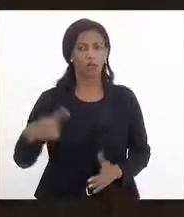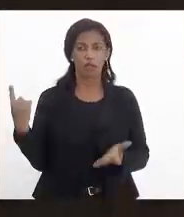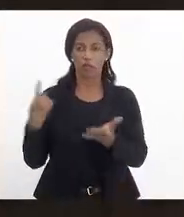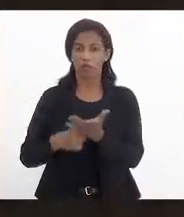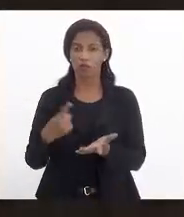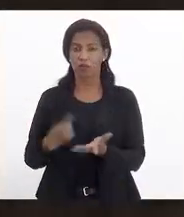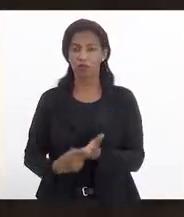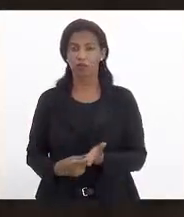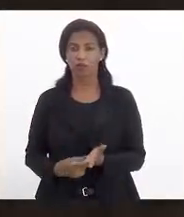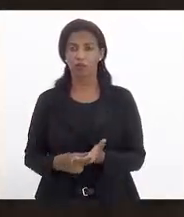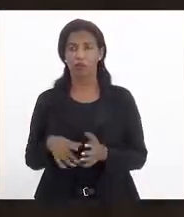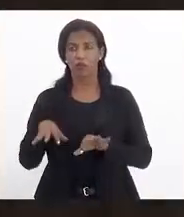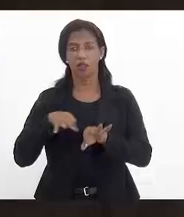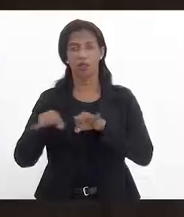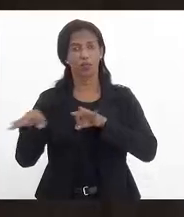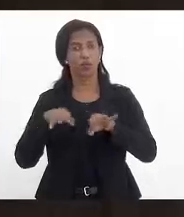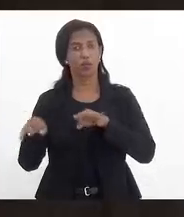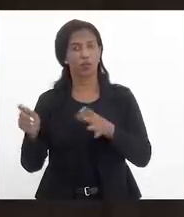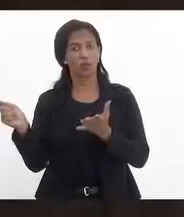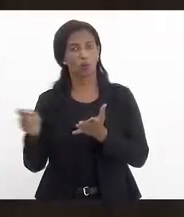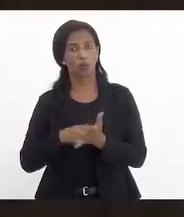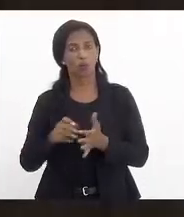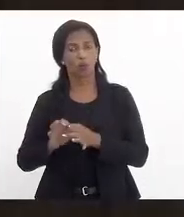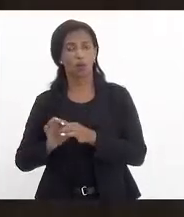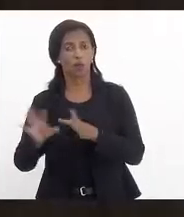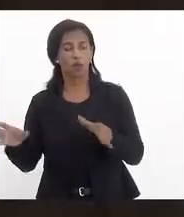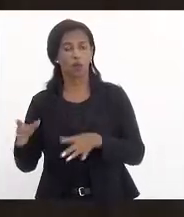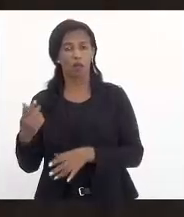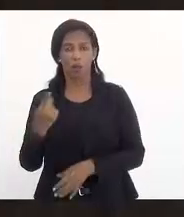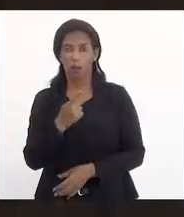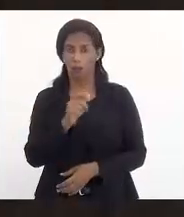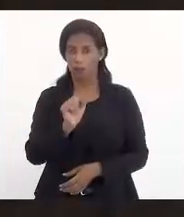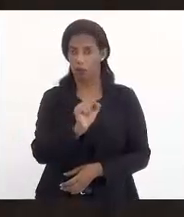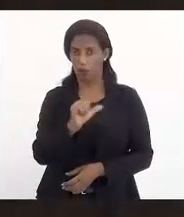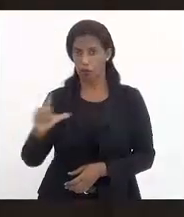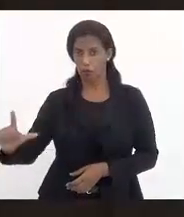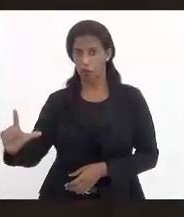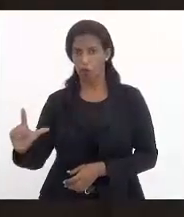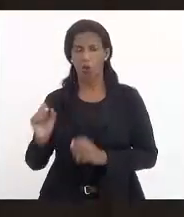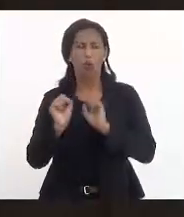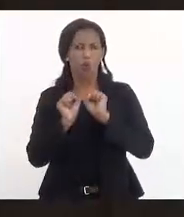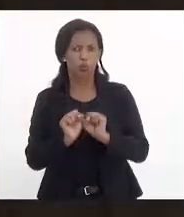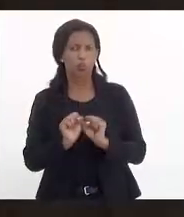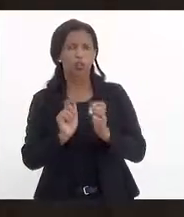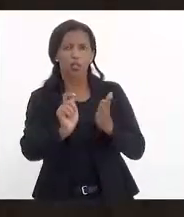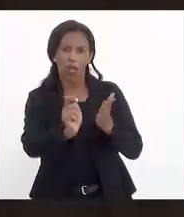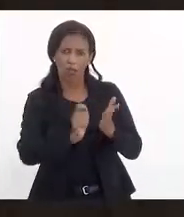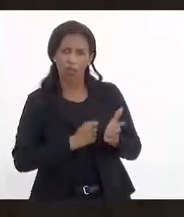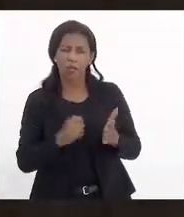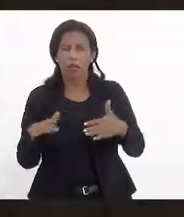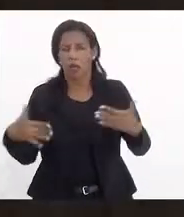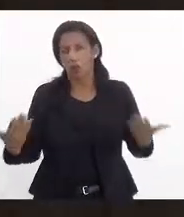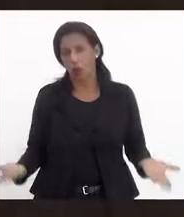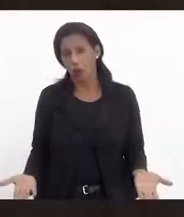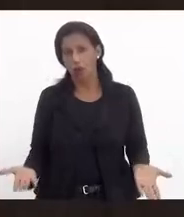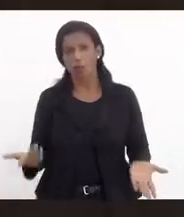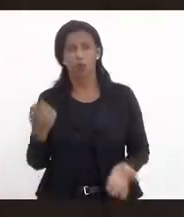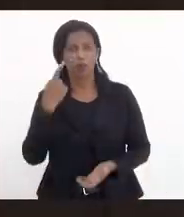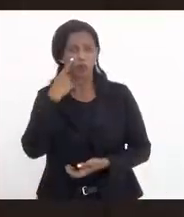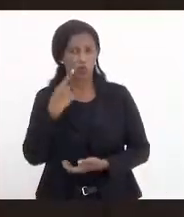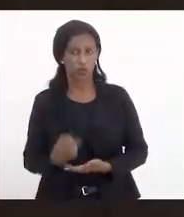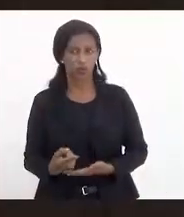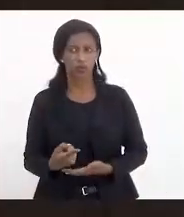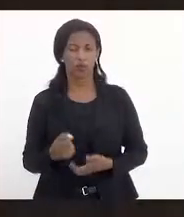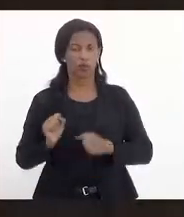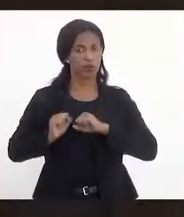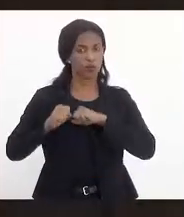acordo para que seja um projeto autorizativo. A nossa bancada, inclusive, poderia assinar, e óbvio, a gente vê que